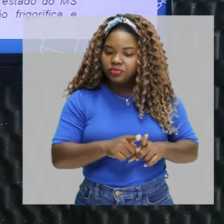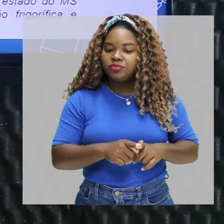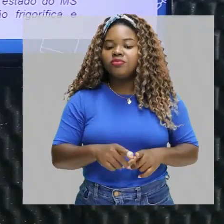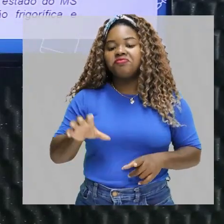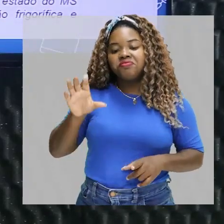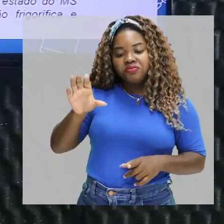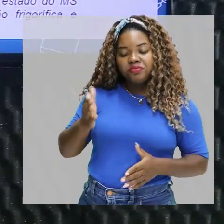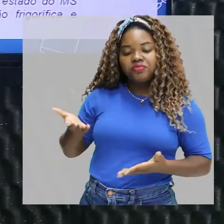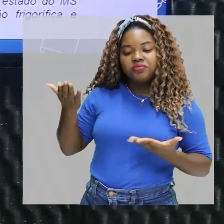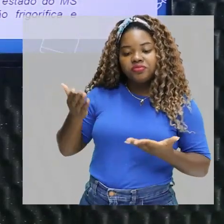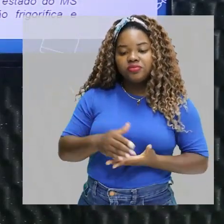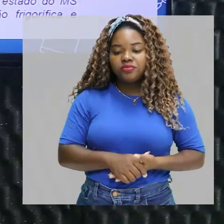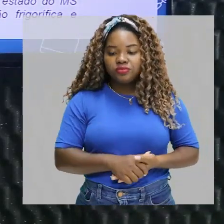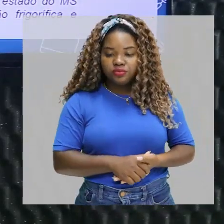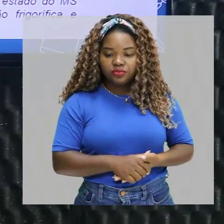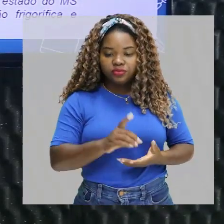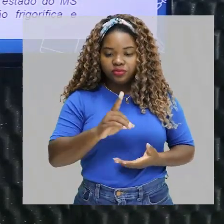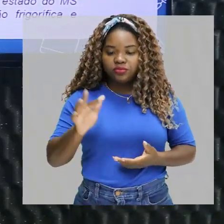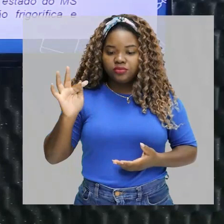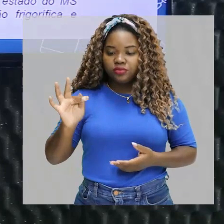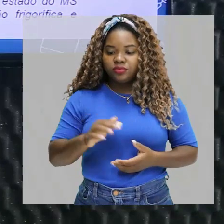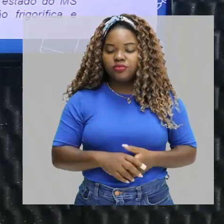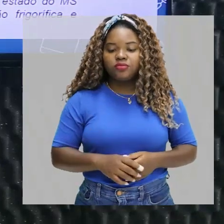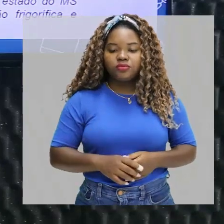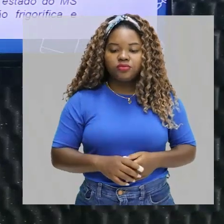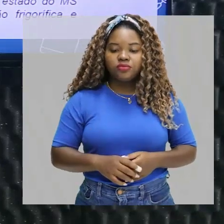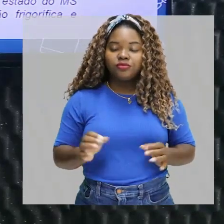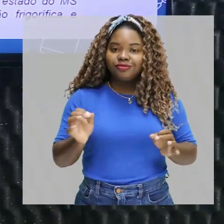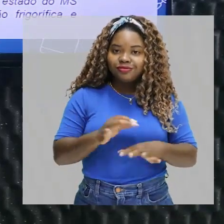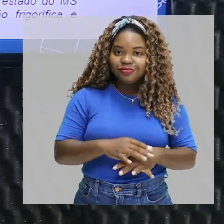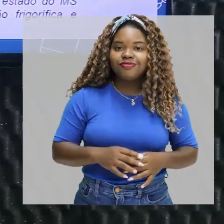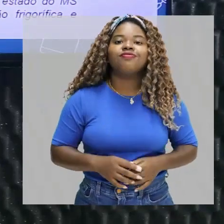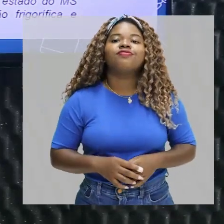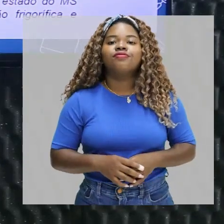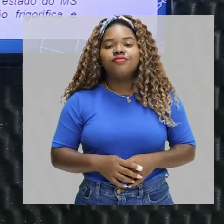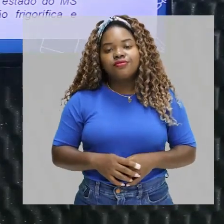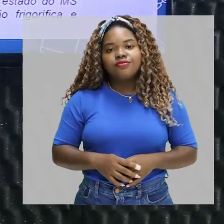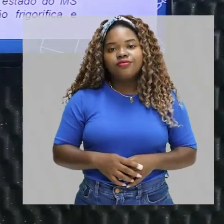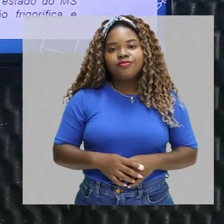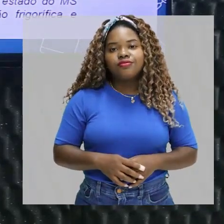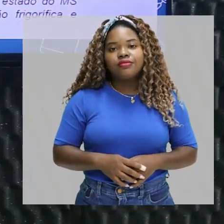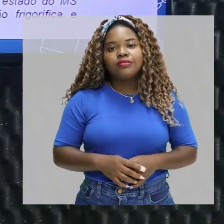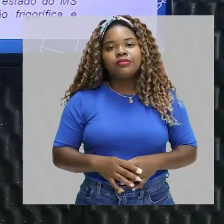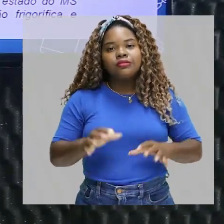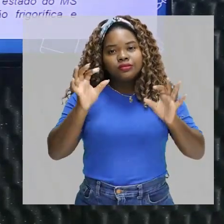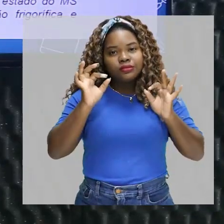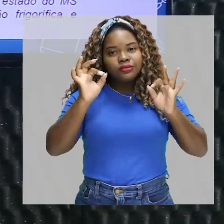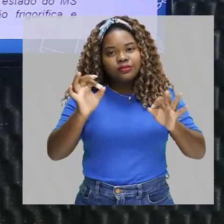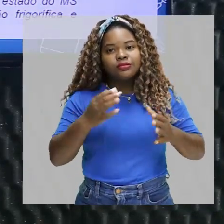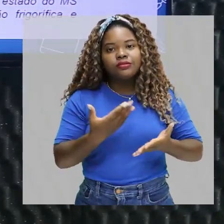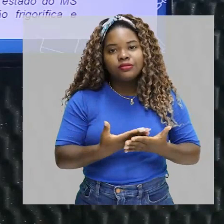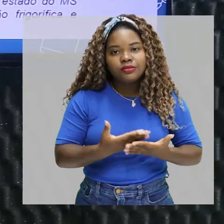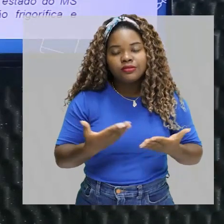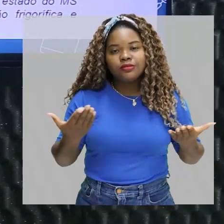esta região Tá certo da nossa capital do nosso país Bacana Então galerinha Tá certo muita atenção